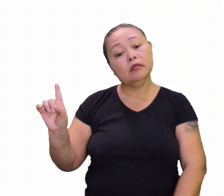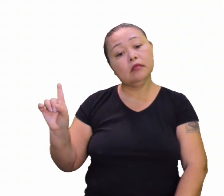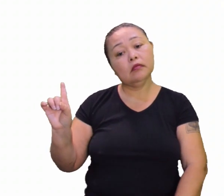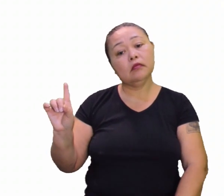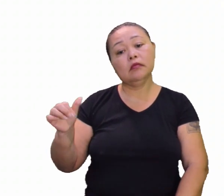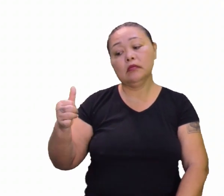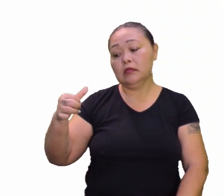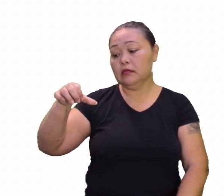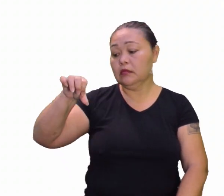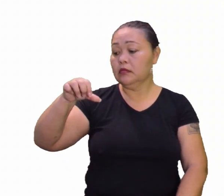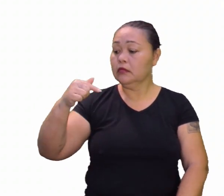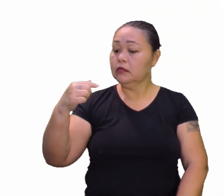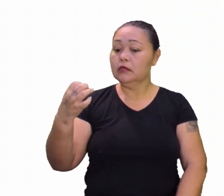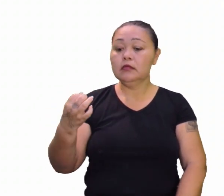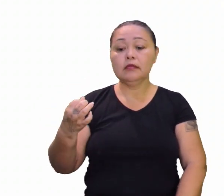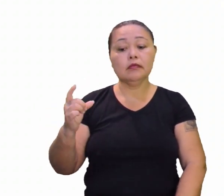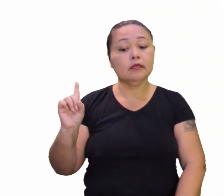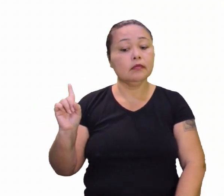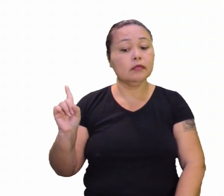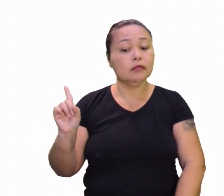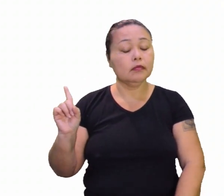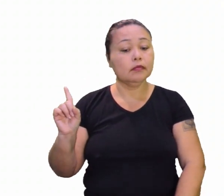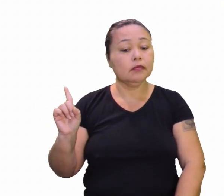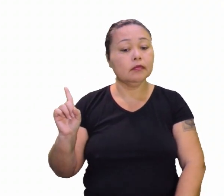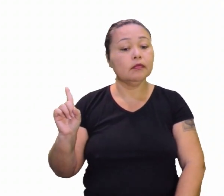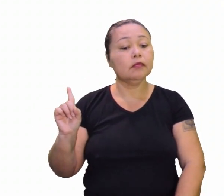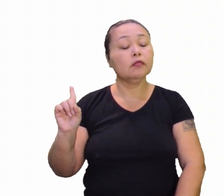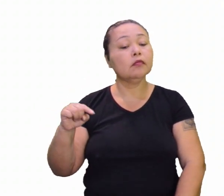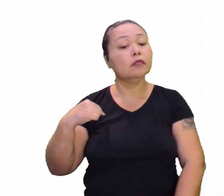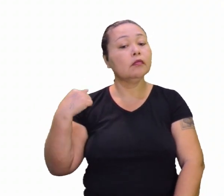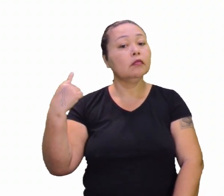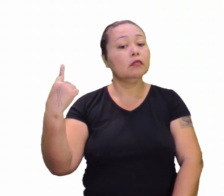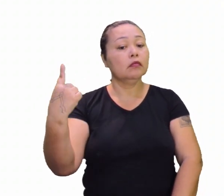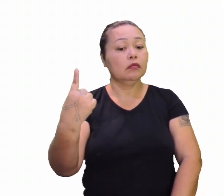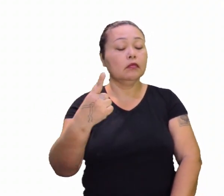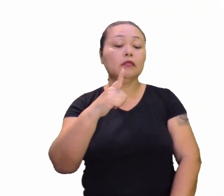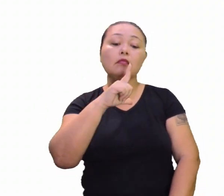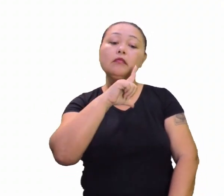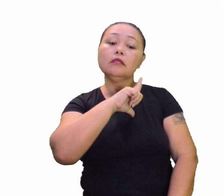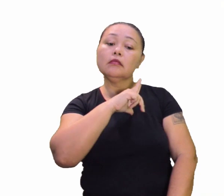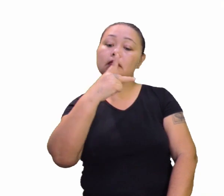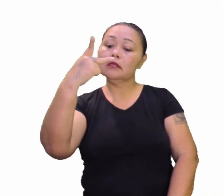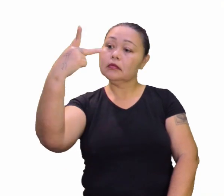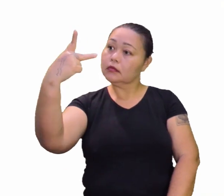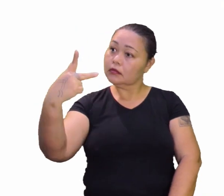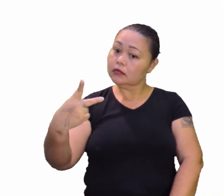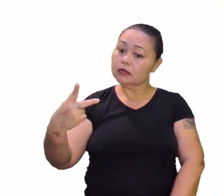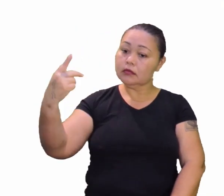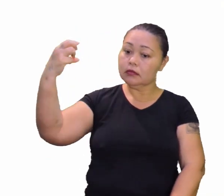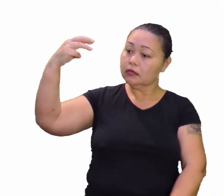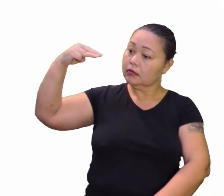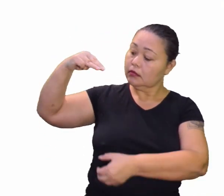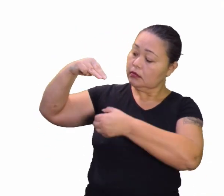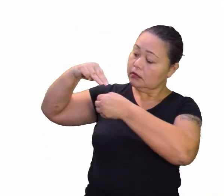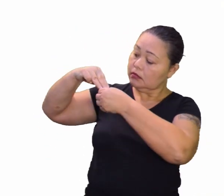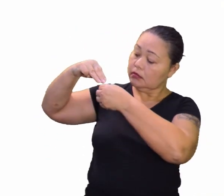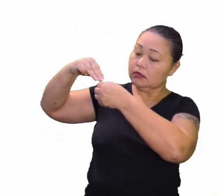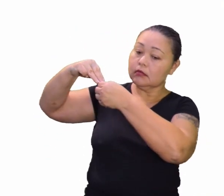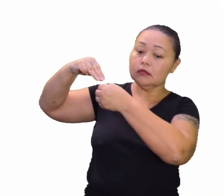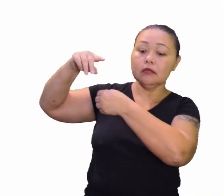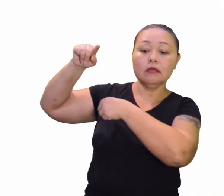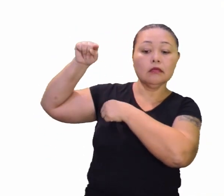Lá em 1976, Rogério, nós tínhamos 2 municípios